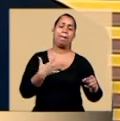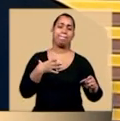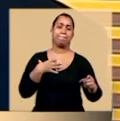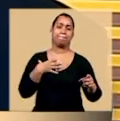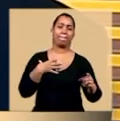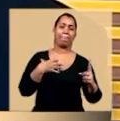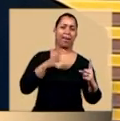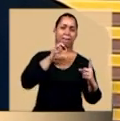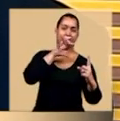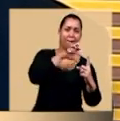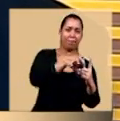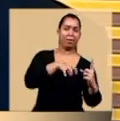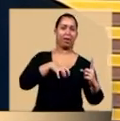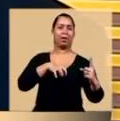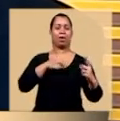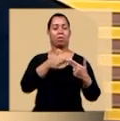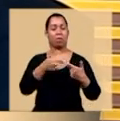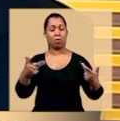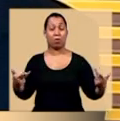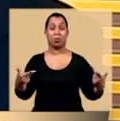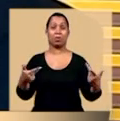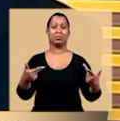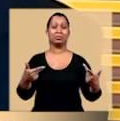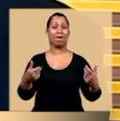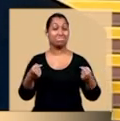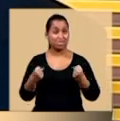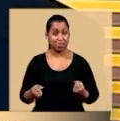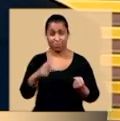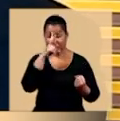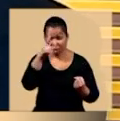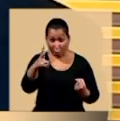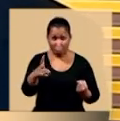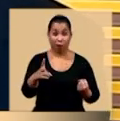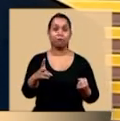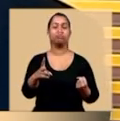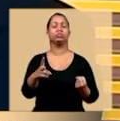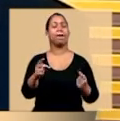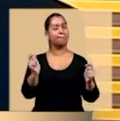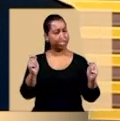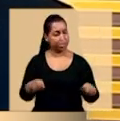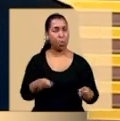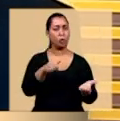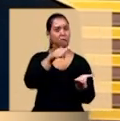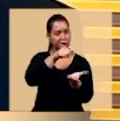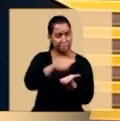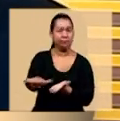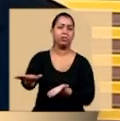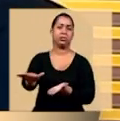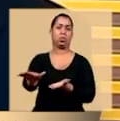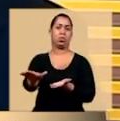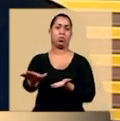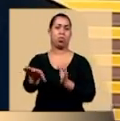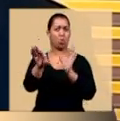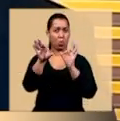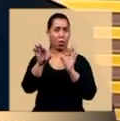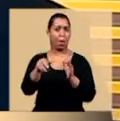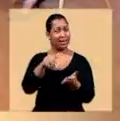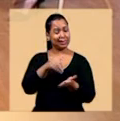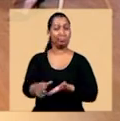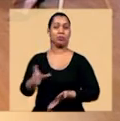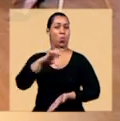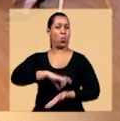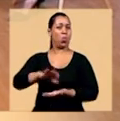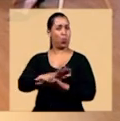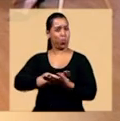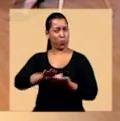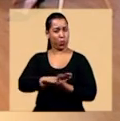pratica alguma conduta grave, isso pode acarretar a rescisão do contrato dele, a demissão por justa causa. Okay. Mas, para tanto, é aquilo que a